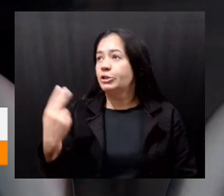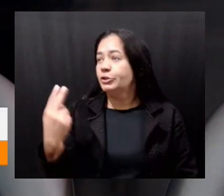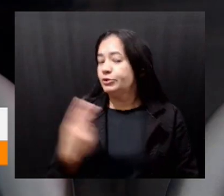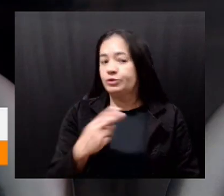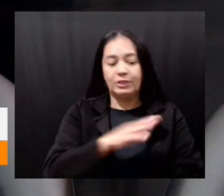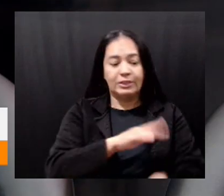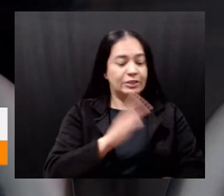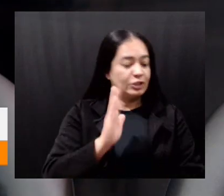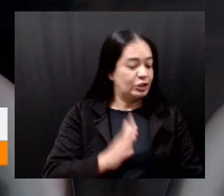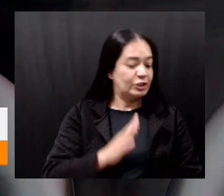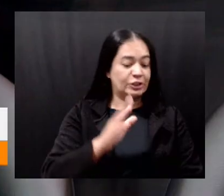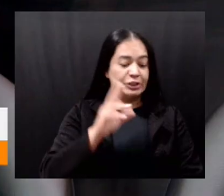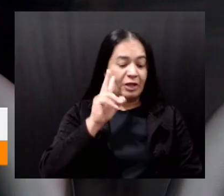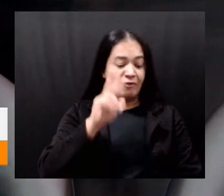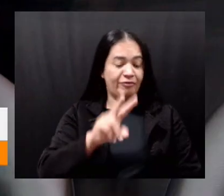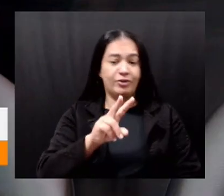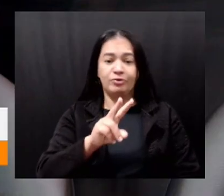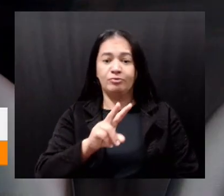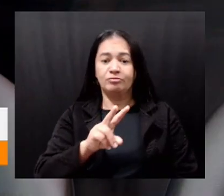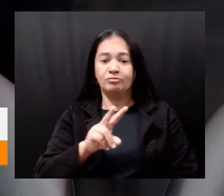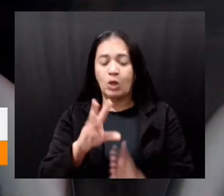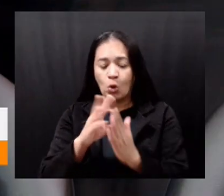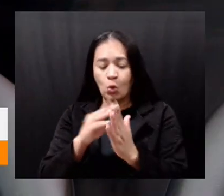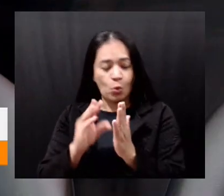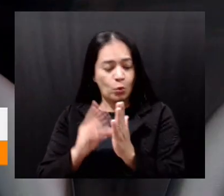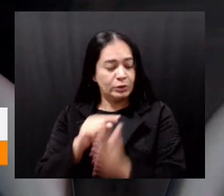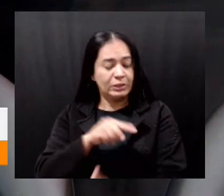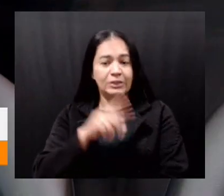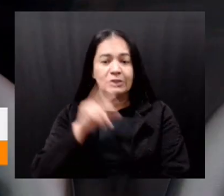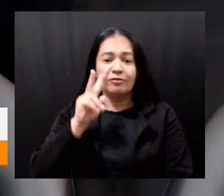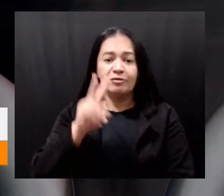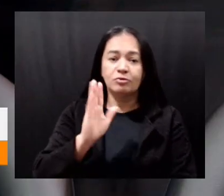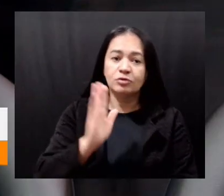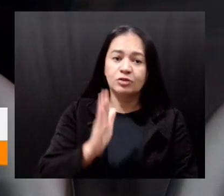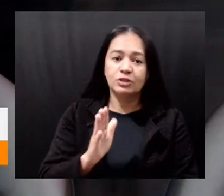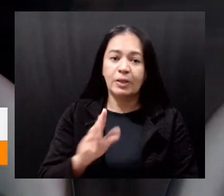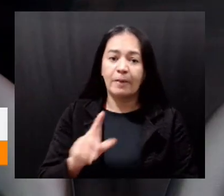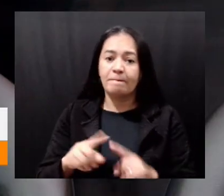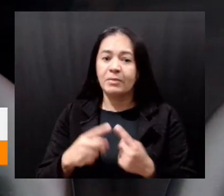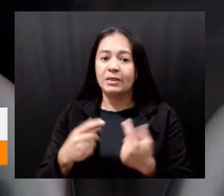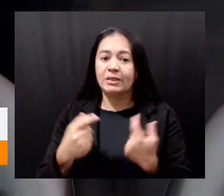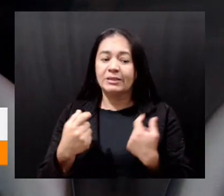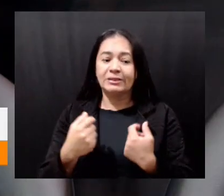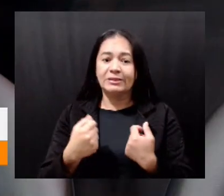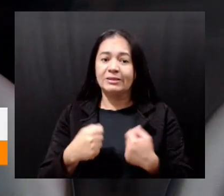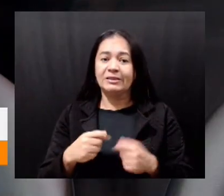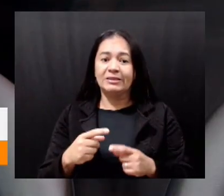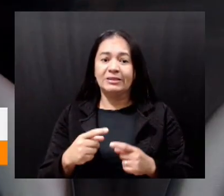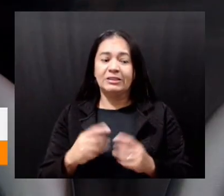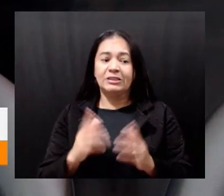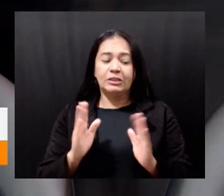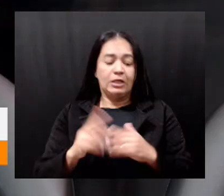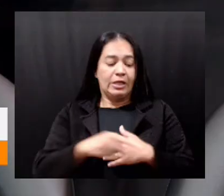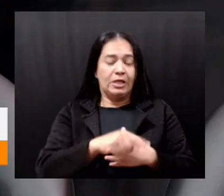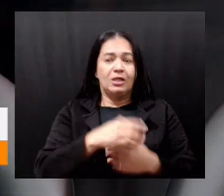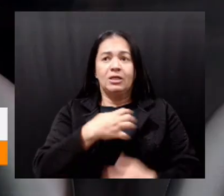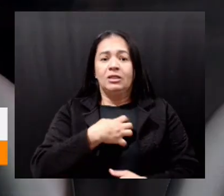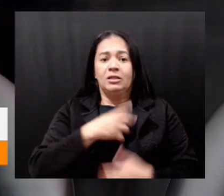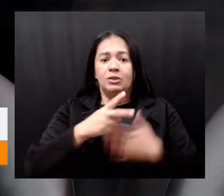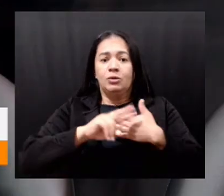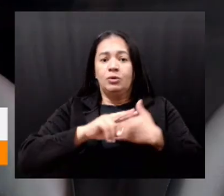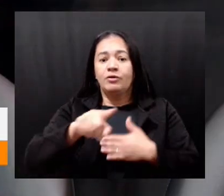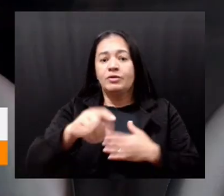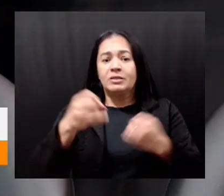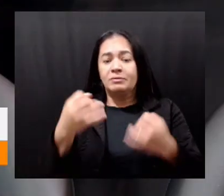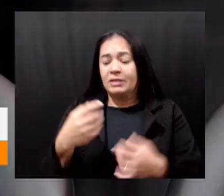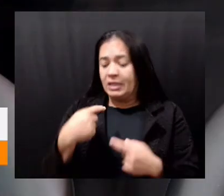conteúdo que não era para ter visto ou ficou muito impactada e vem trazer para você que ela está preocupada, que ela